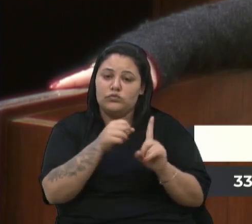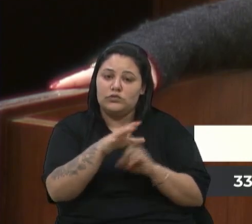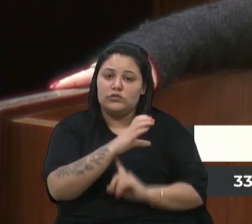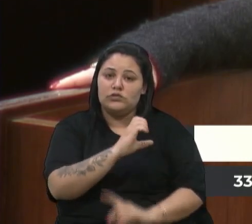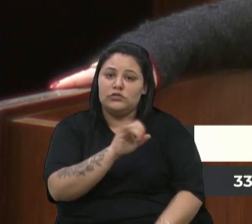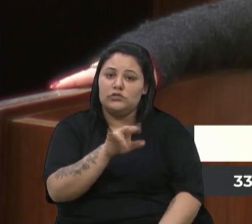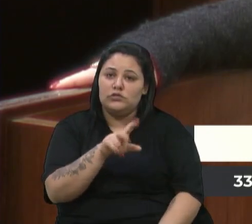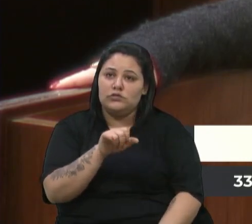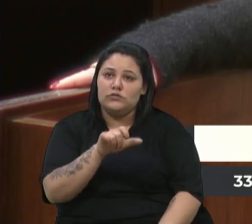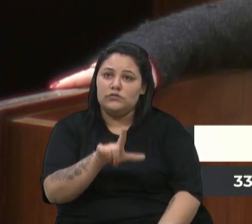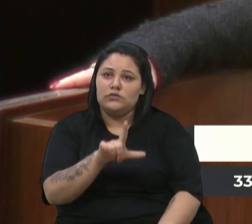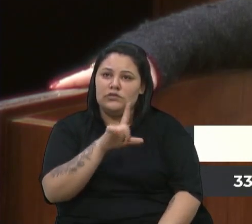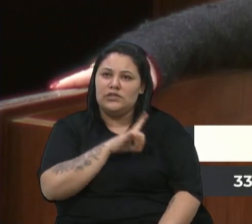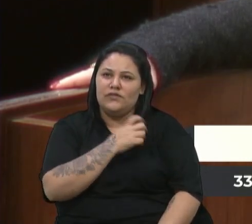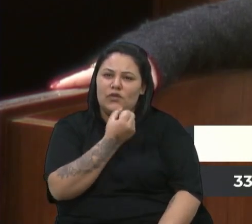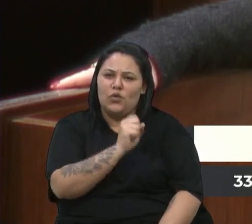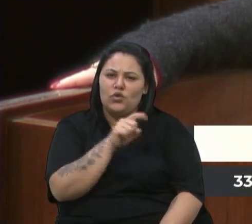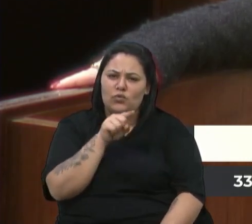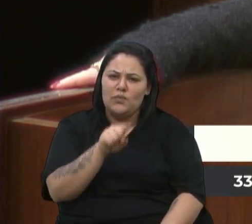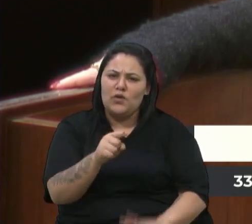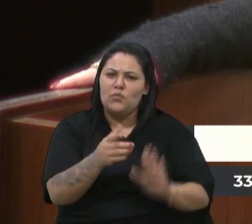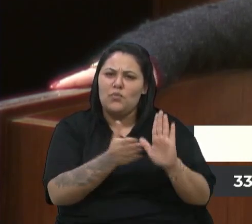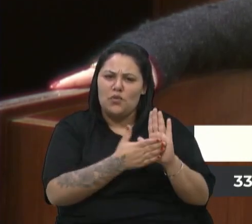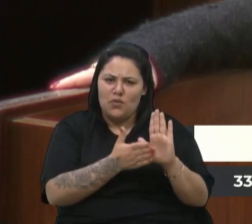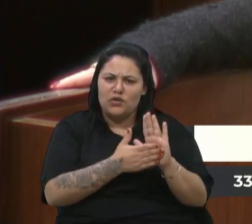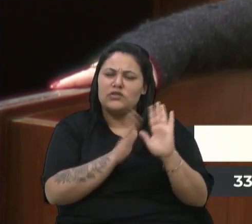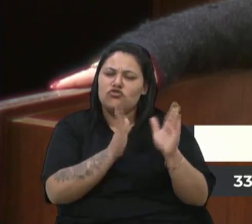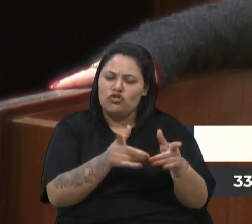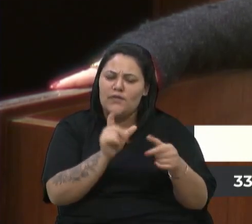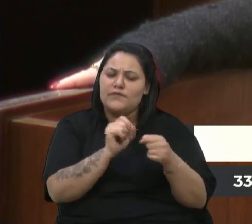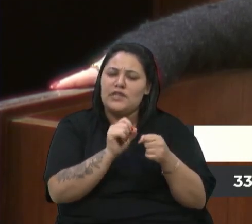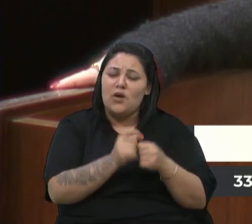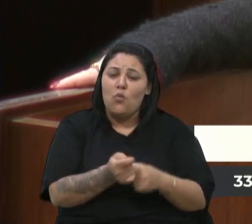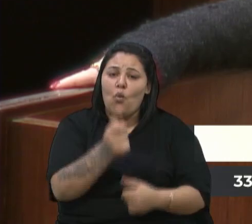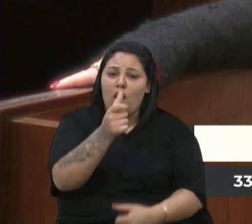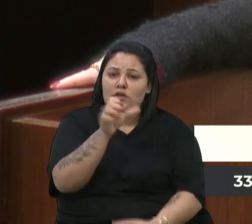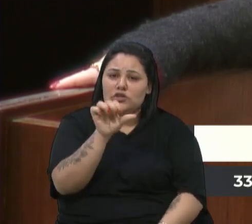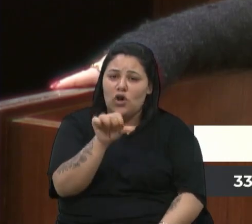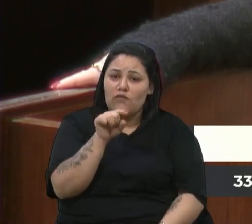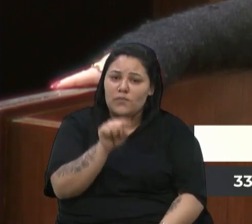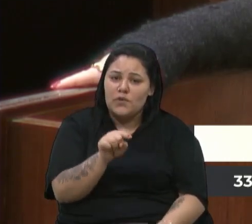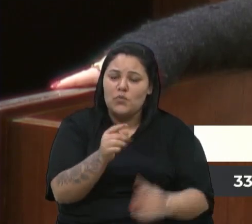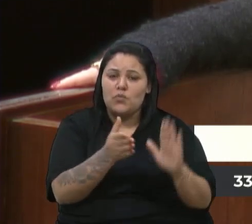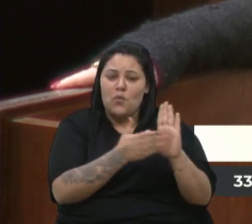em torno de 8 mil propostas que foram feitas, quase 9 mil propostas,